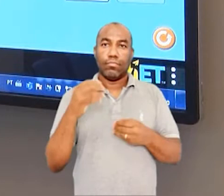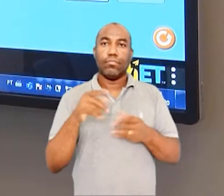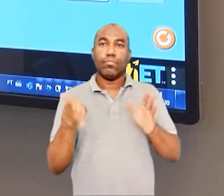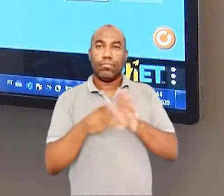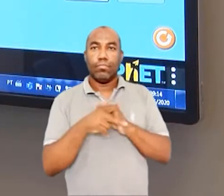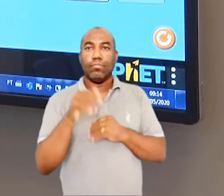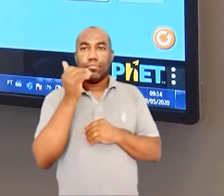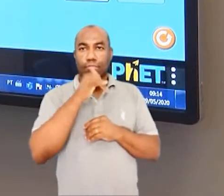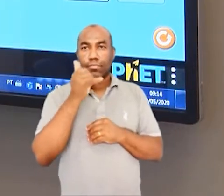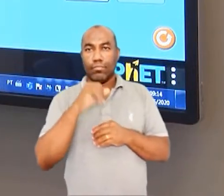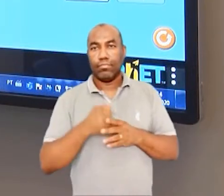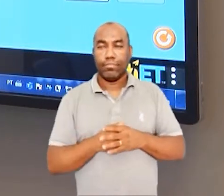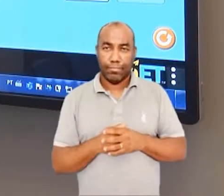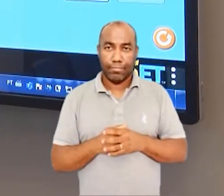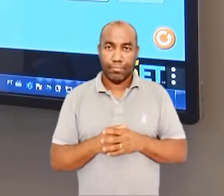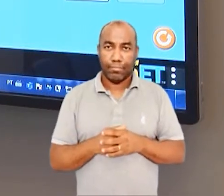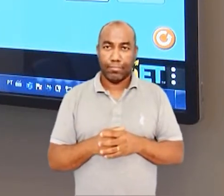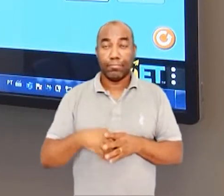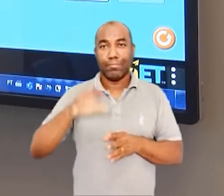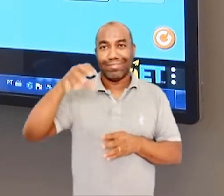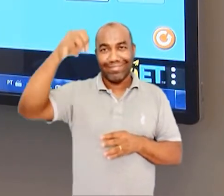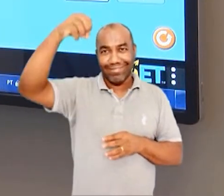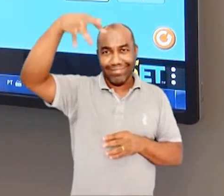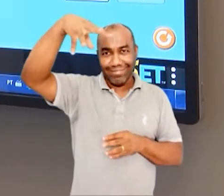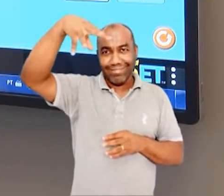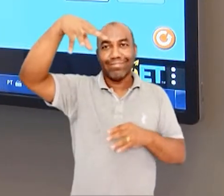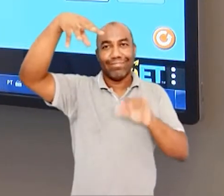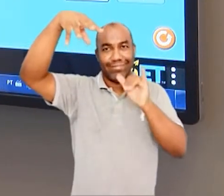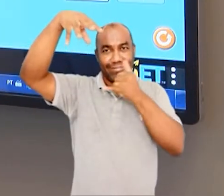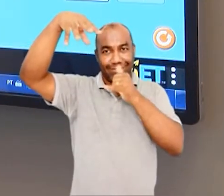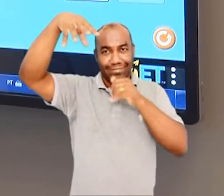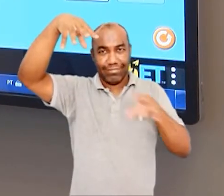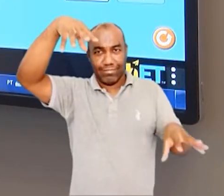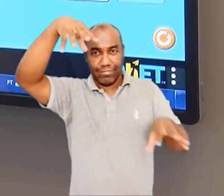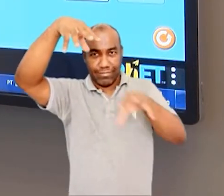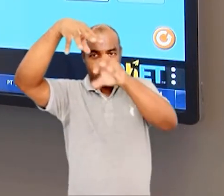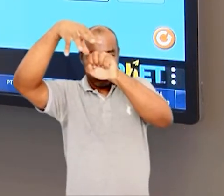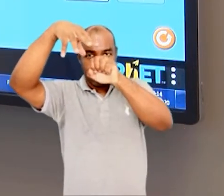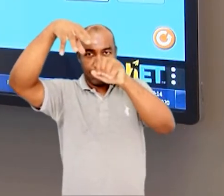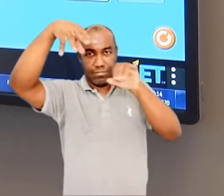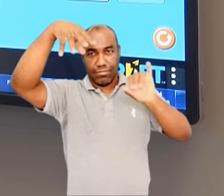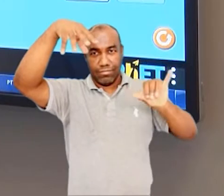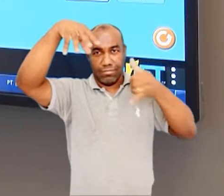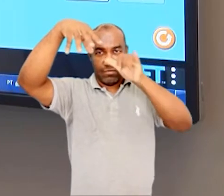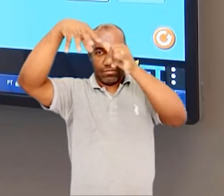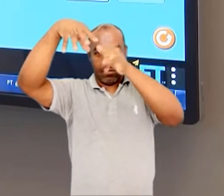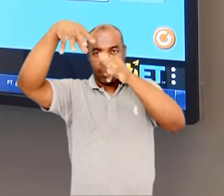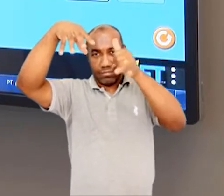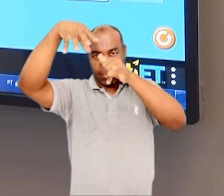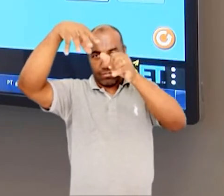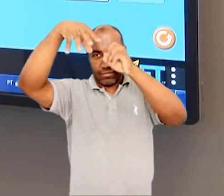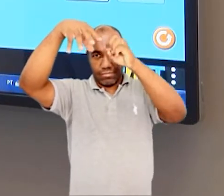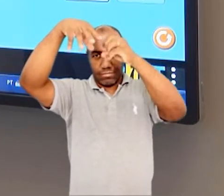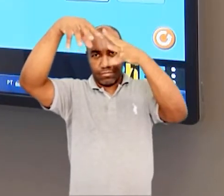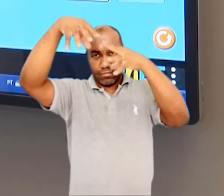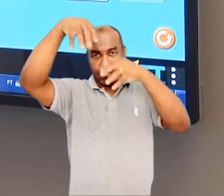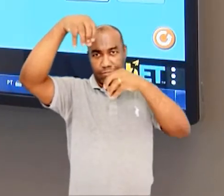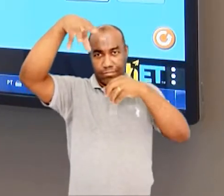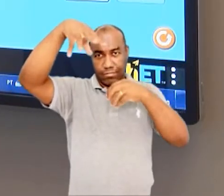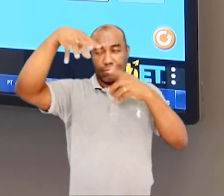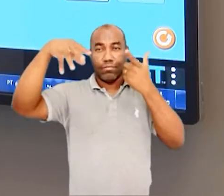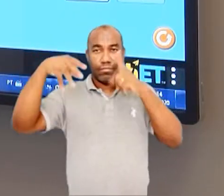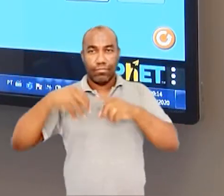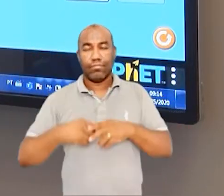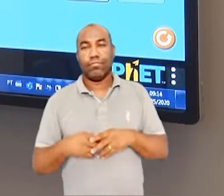luz. A luz é uma radiação eletromagnética. A luz branca é constituída de 7 radiações eletromagnéticas